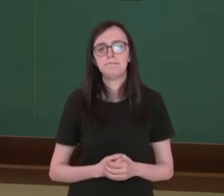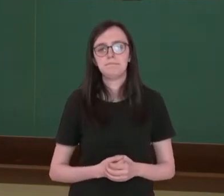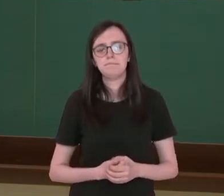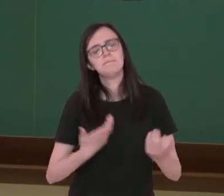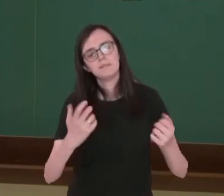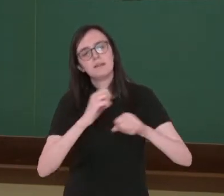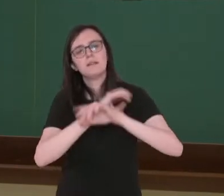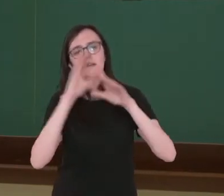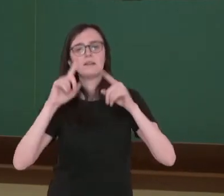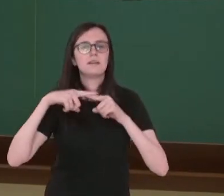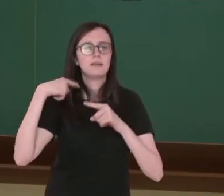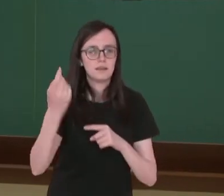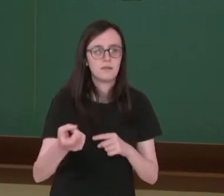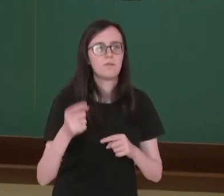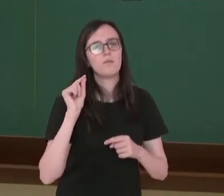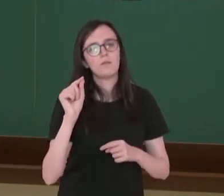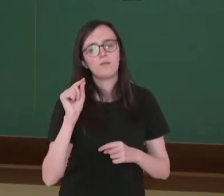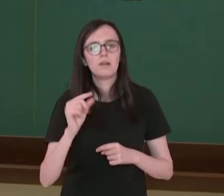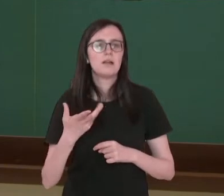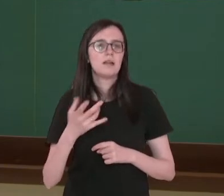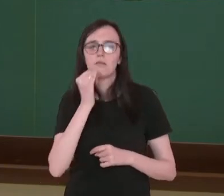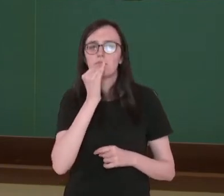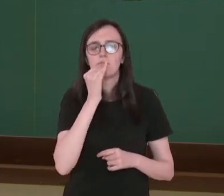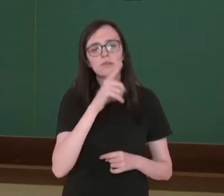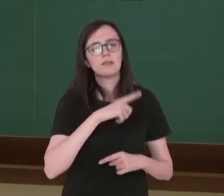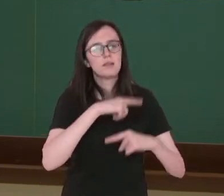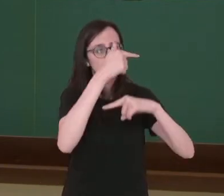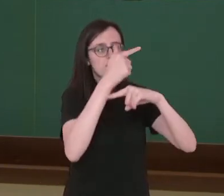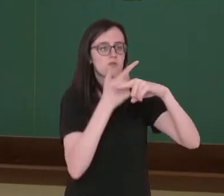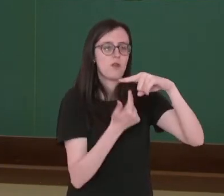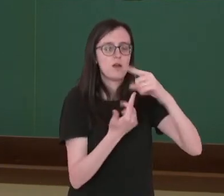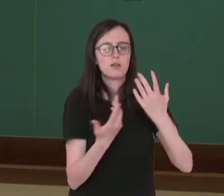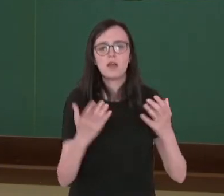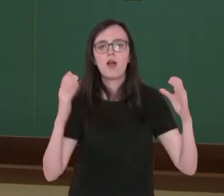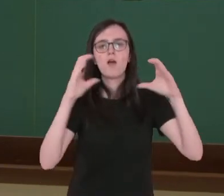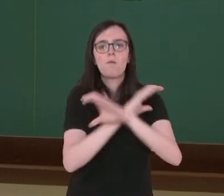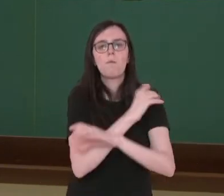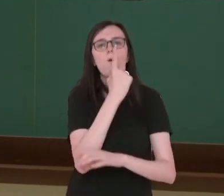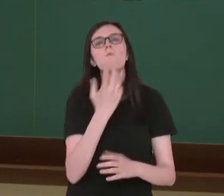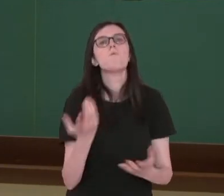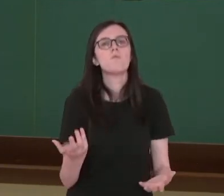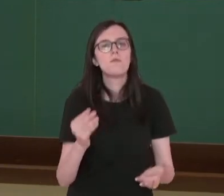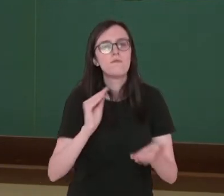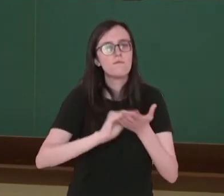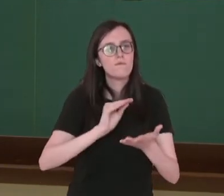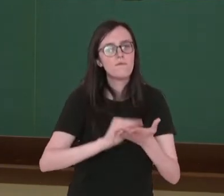claro que depois de um tempo você tem, se eu tenho 7 dozeavos, o que completa o inteiro? Está